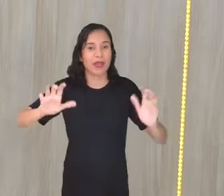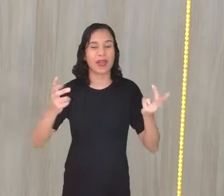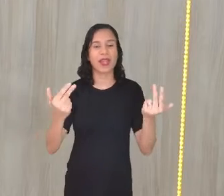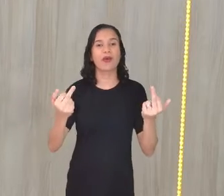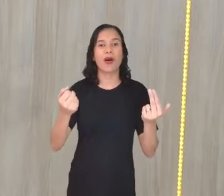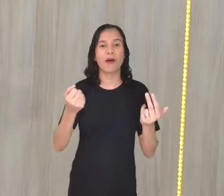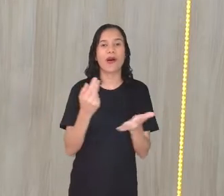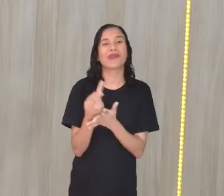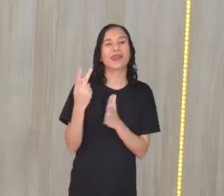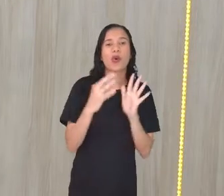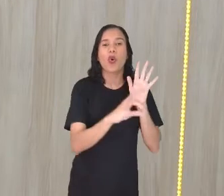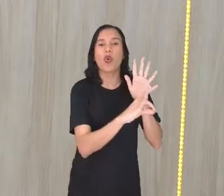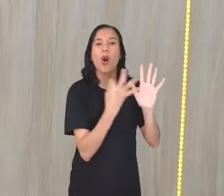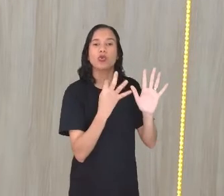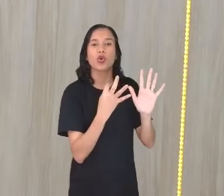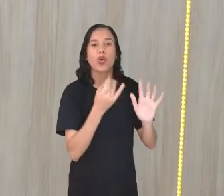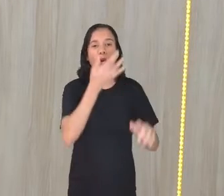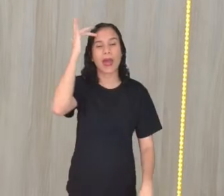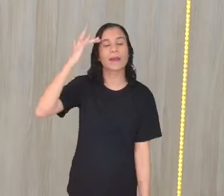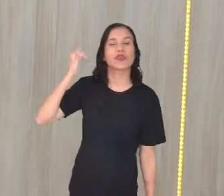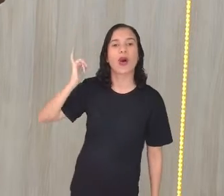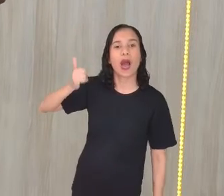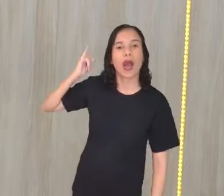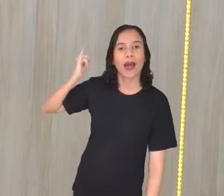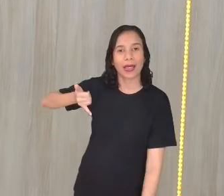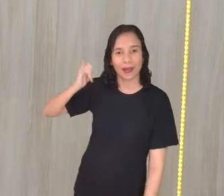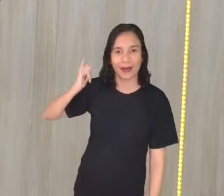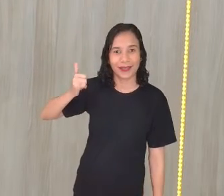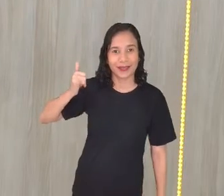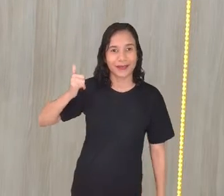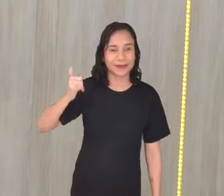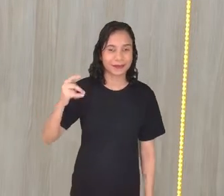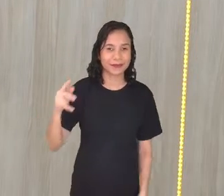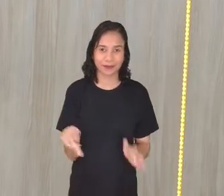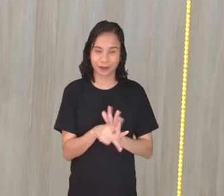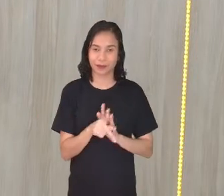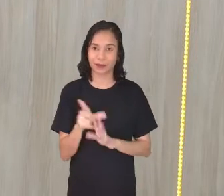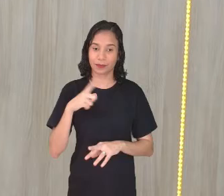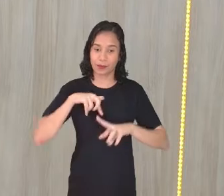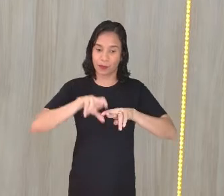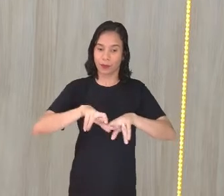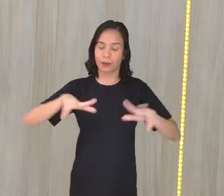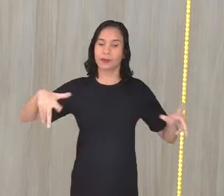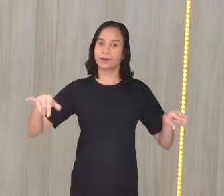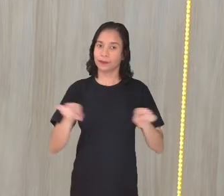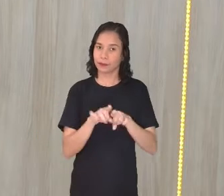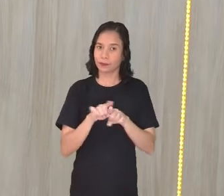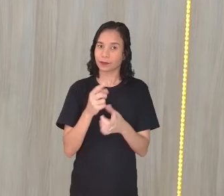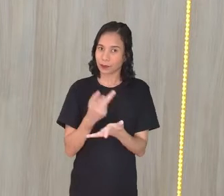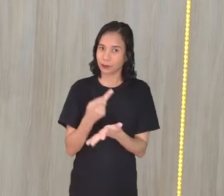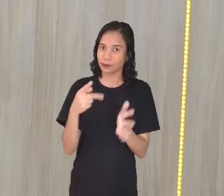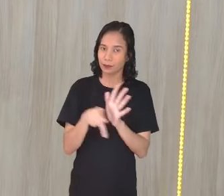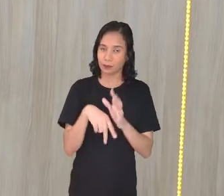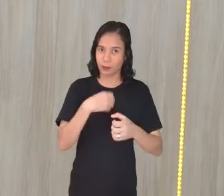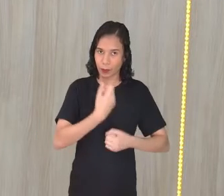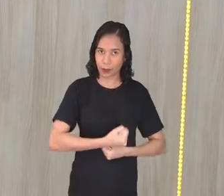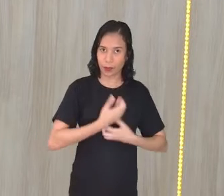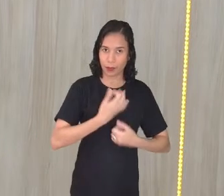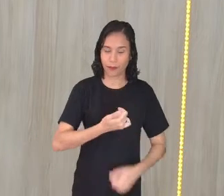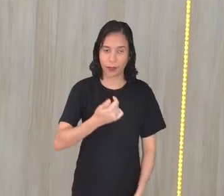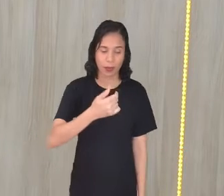autor da narrativa e o narrador. Isso. Né? E essa diferenciação também acontece nos poemas. A gente tem o eu